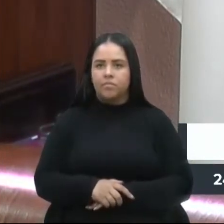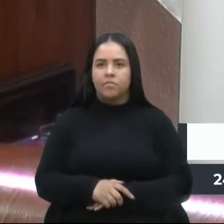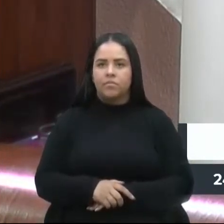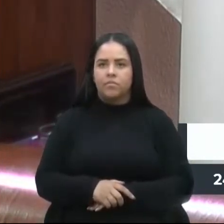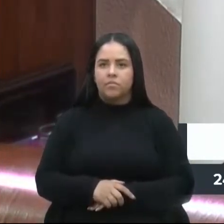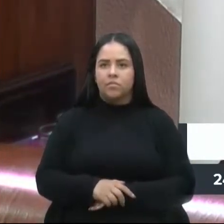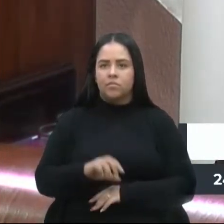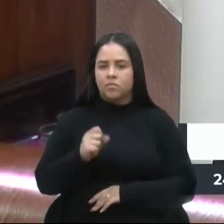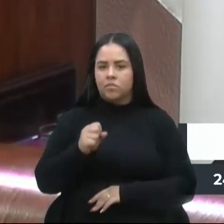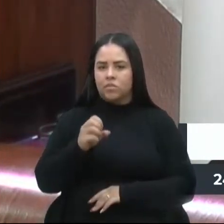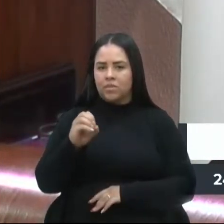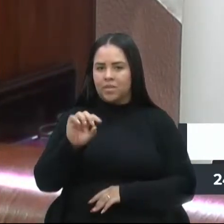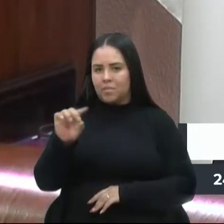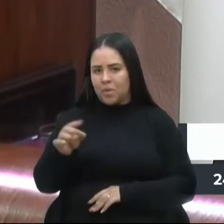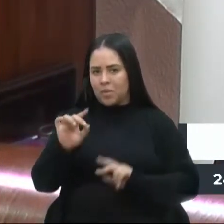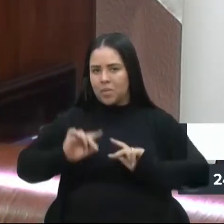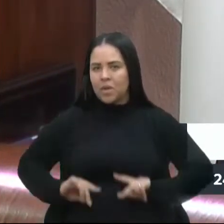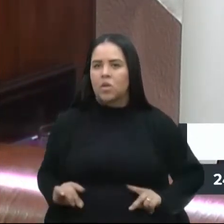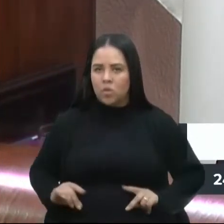mil pessoas com menos de